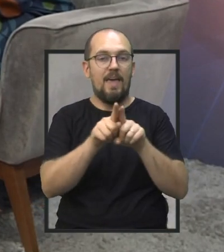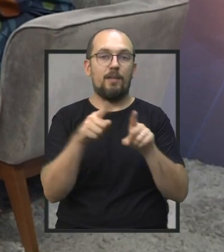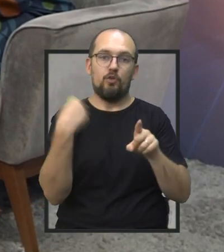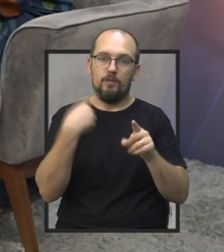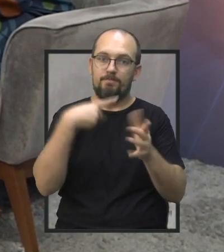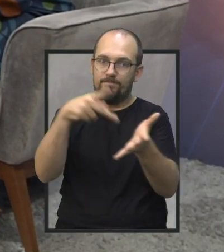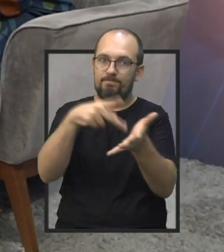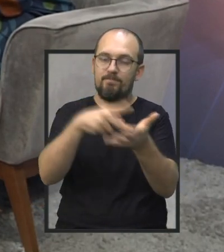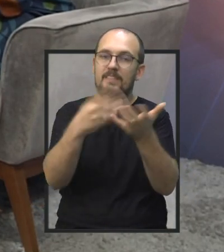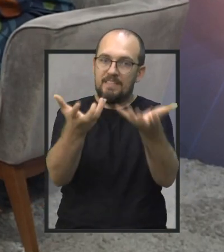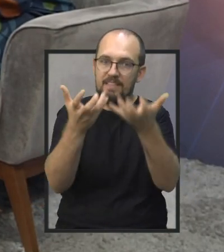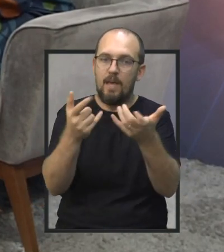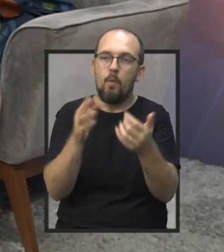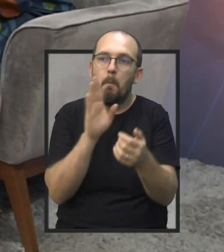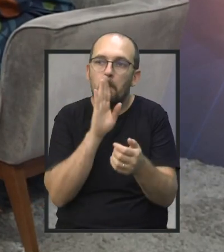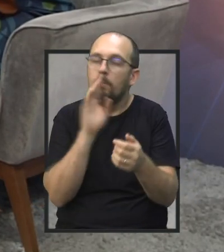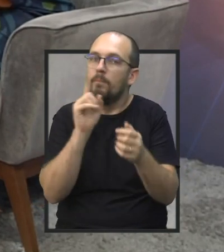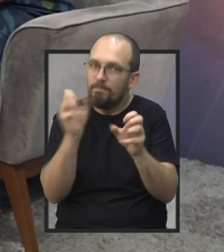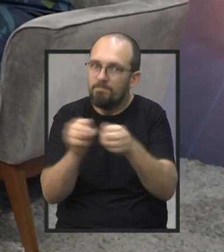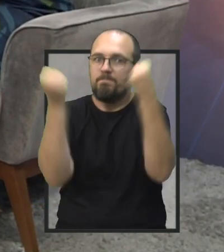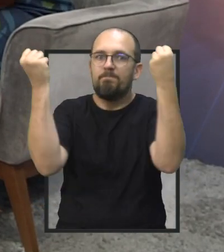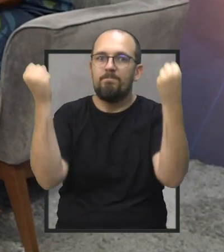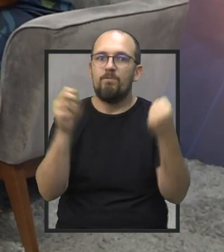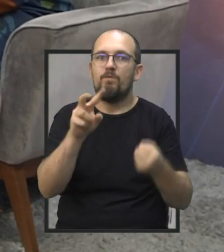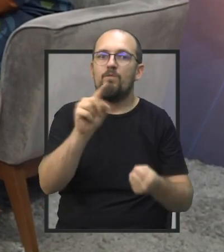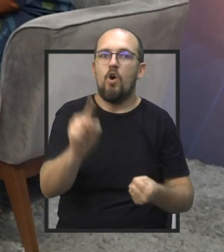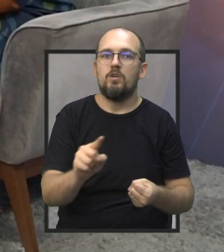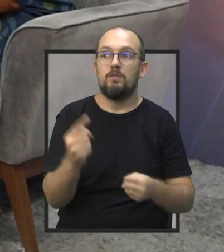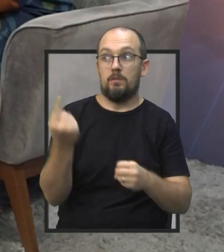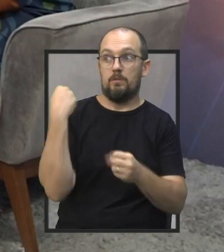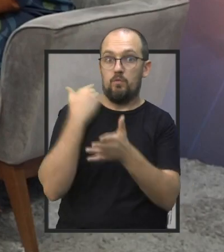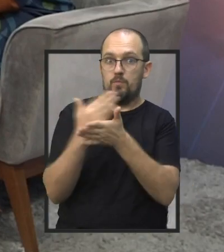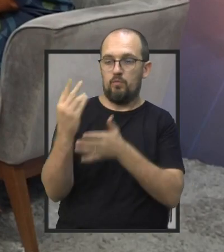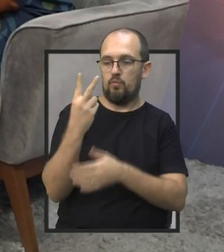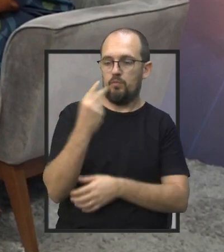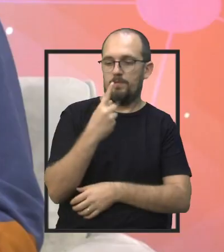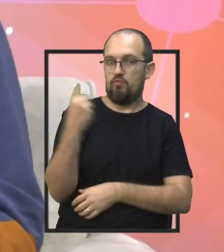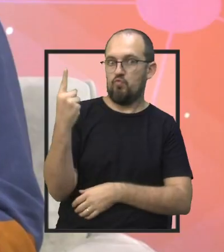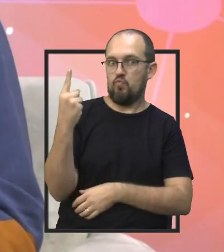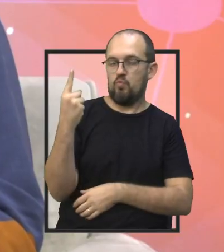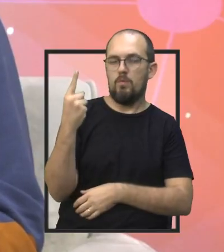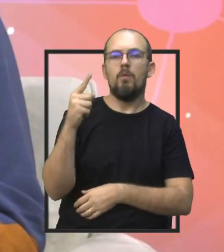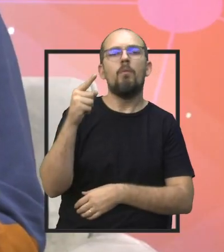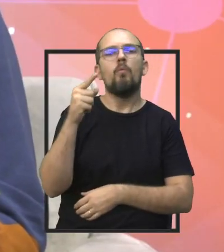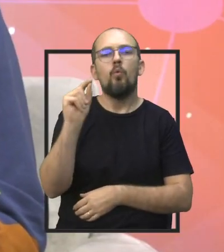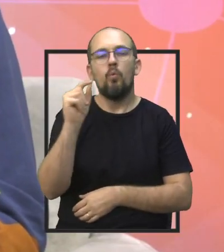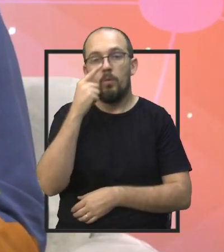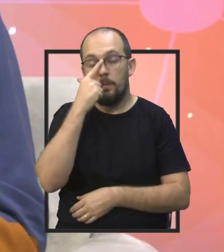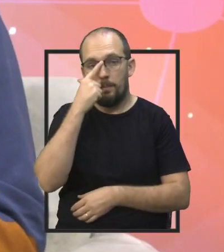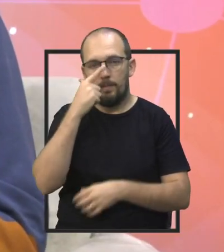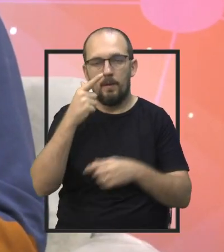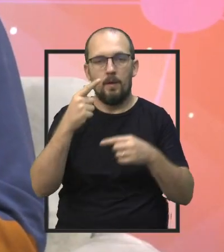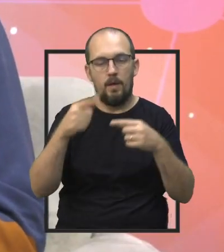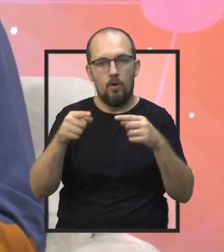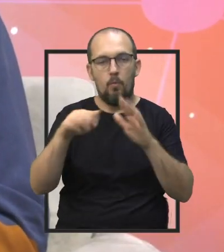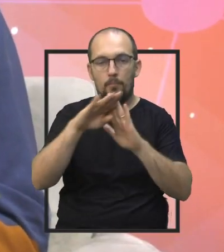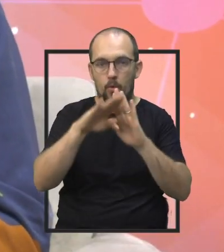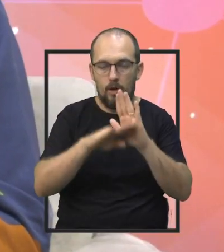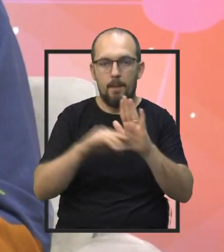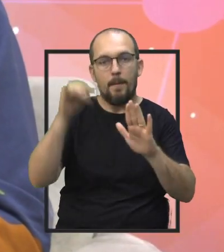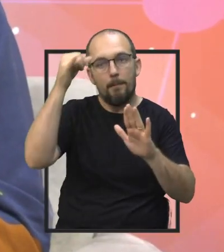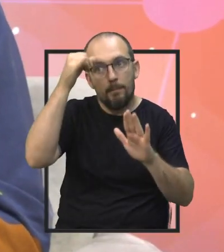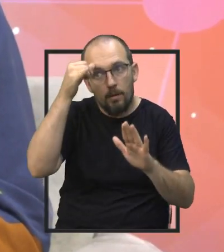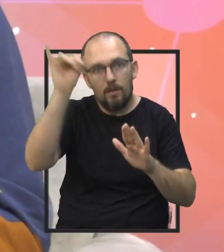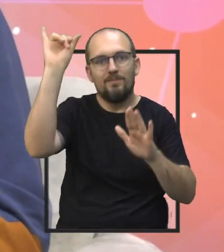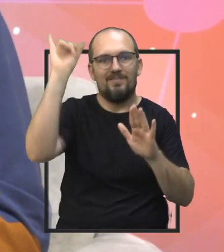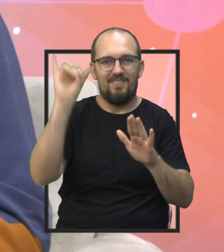verdadeira intenção desde 2021. Ele é um programa de prevenção, né? Ele é um programa que discute com os